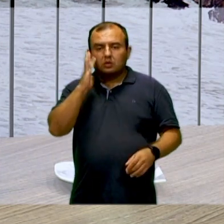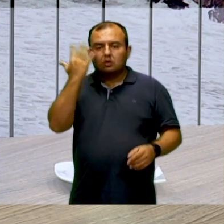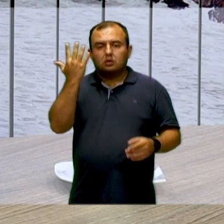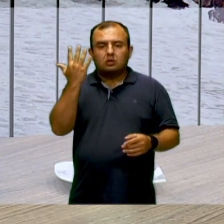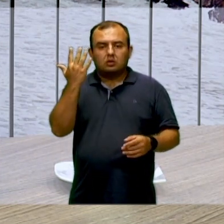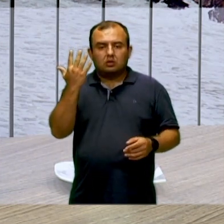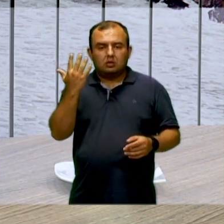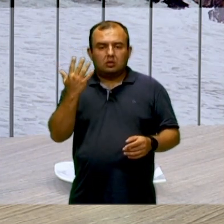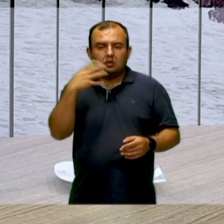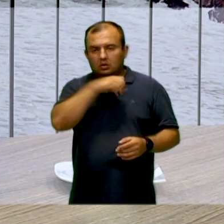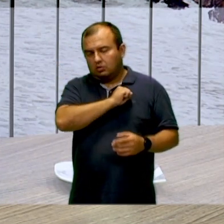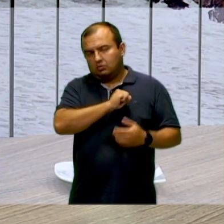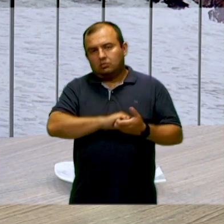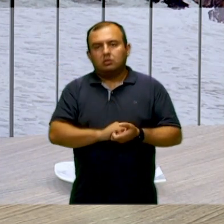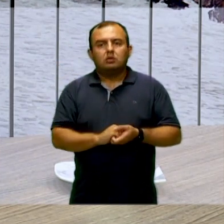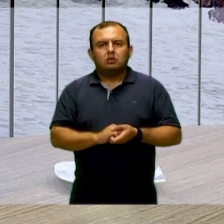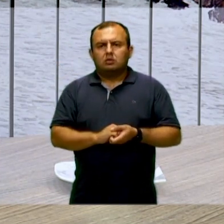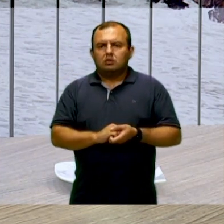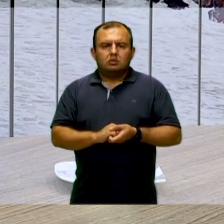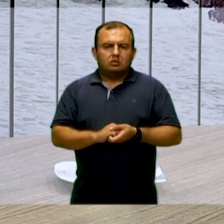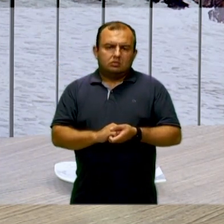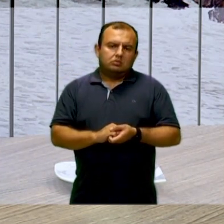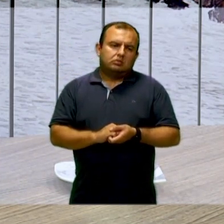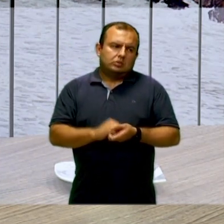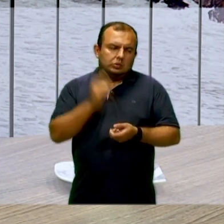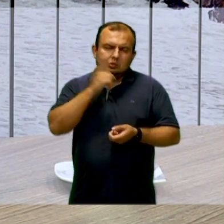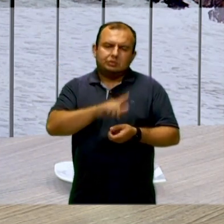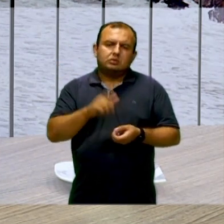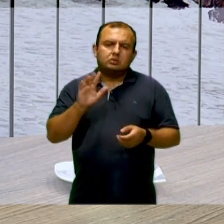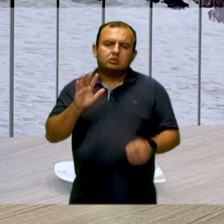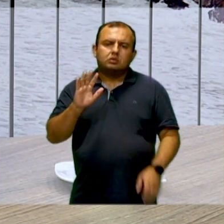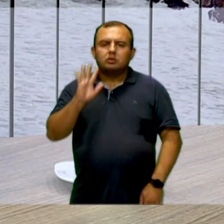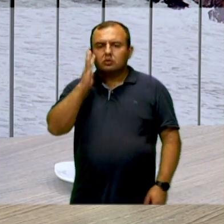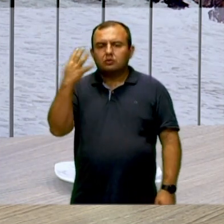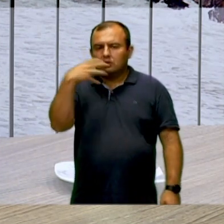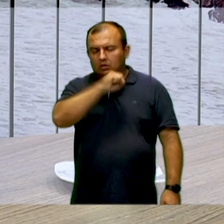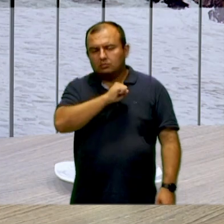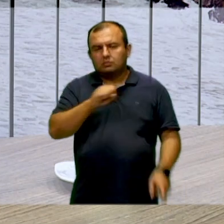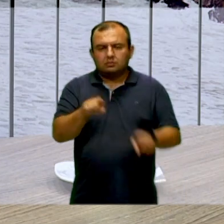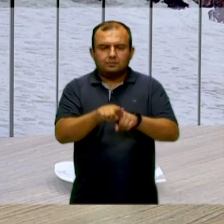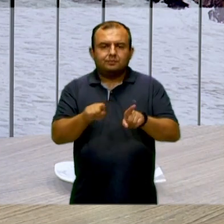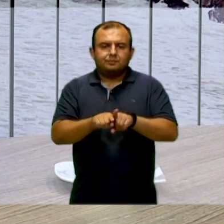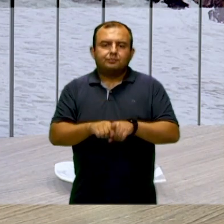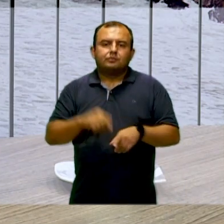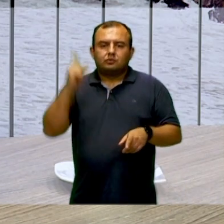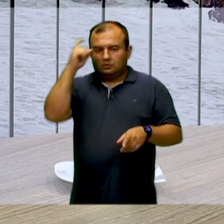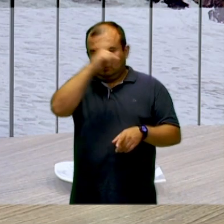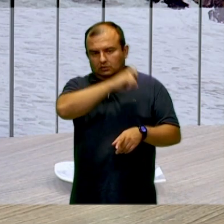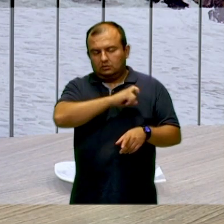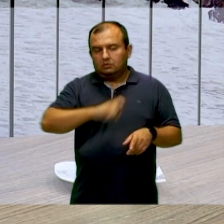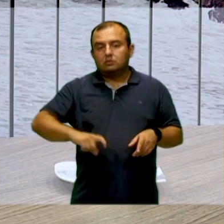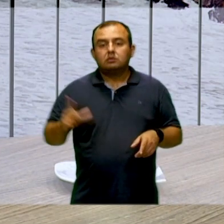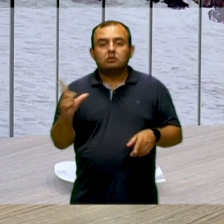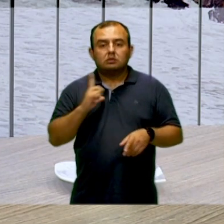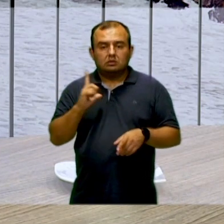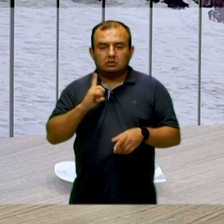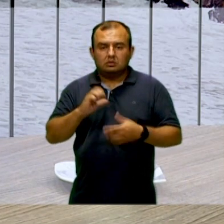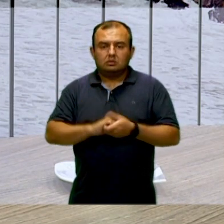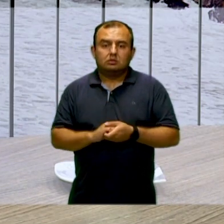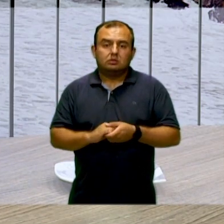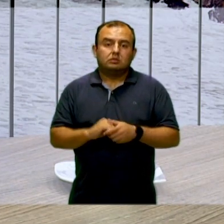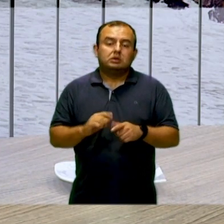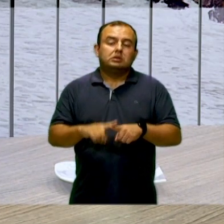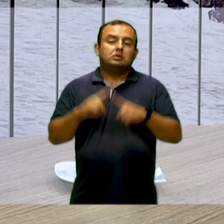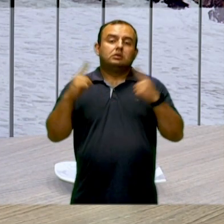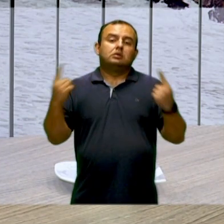ele muito mais rápido mesmo. Pensei que seria mais simples, mas é uma dificuldade que a gente está tendo.